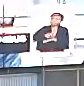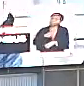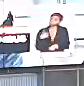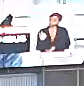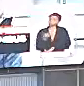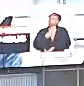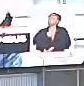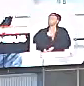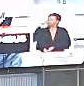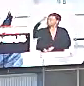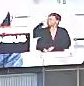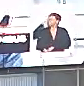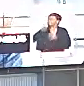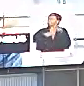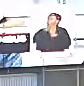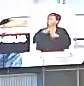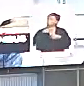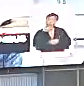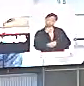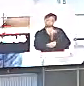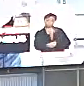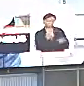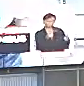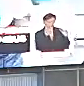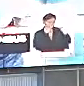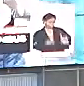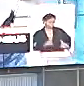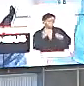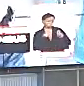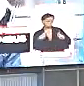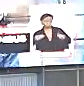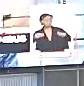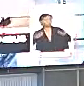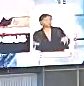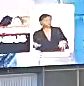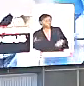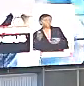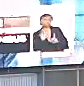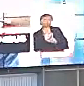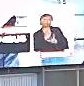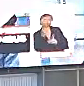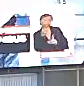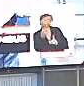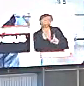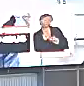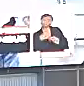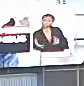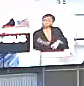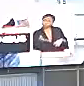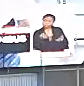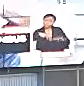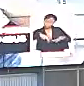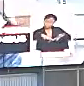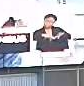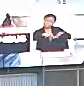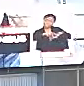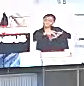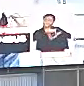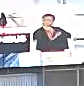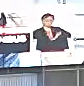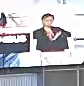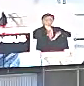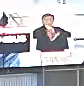poder transportar vocês que não têm deficiência usaríamos a escada pode subir o teu nome porque vocês não têm deficiência vocês não vivem